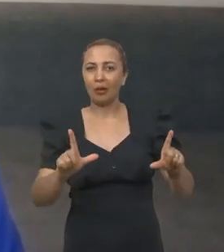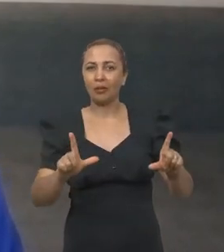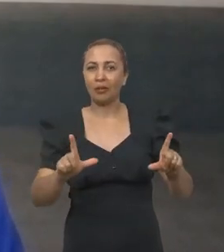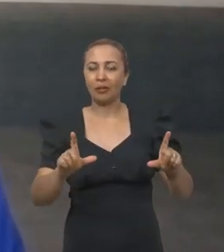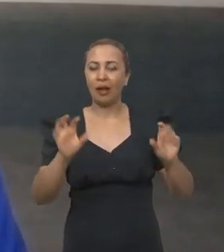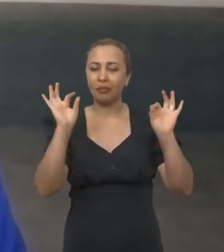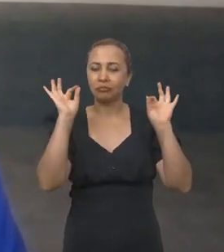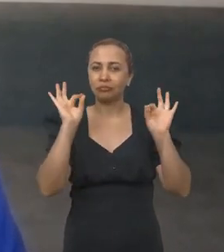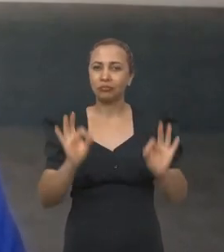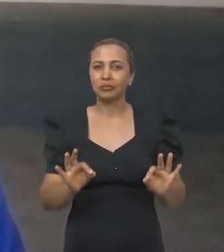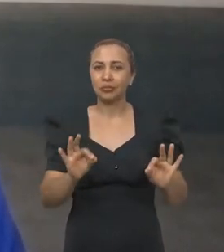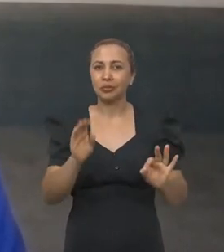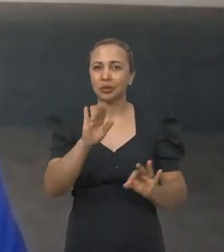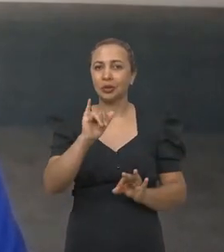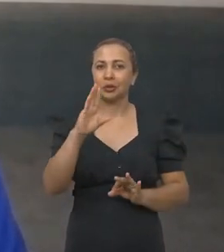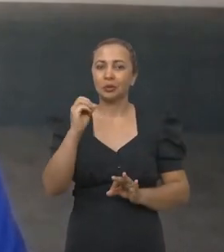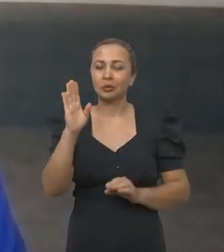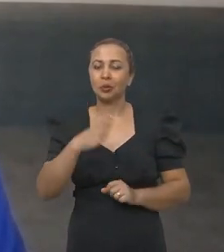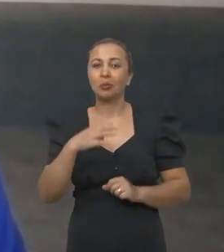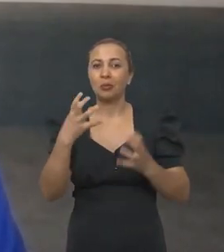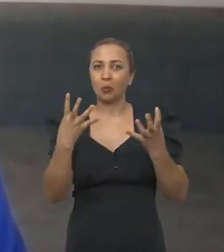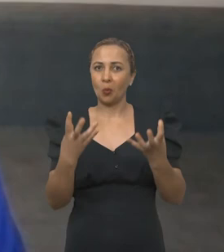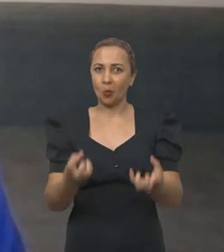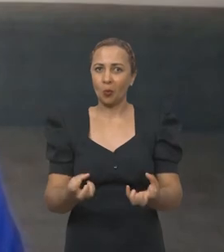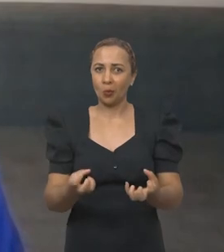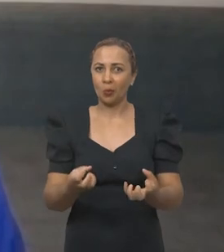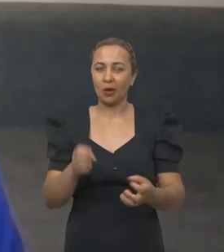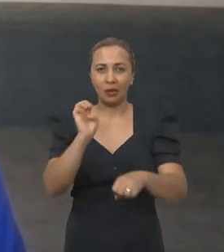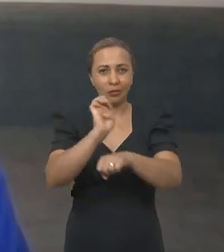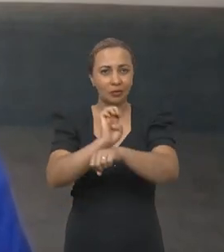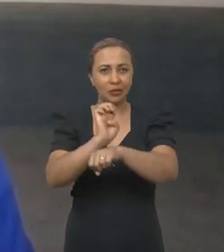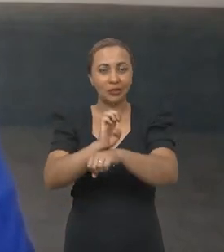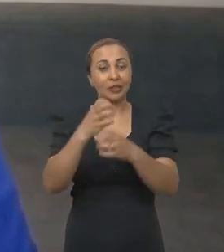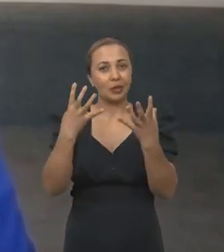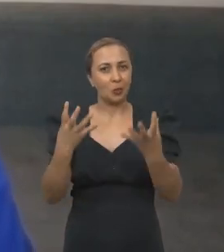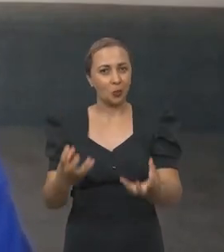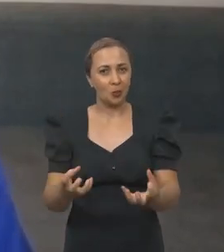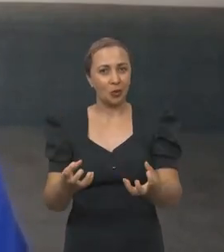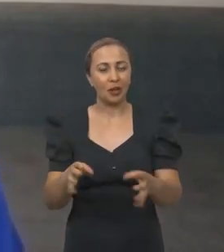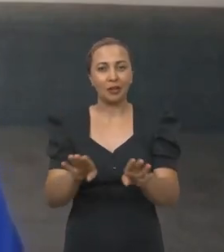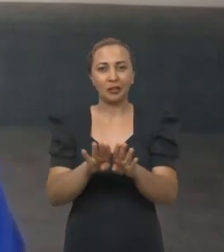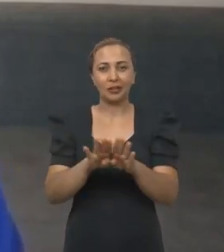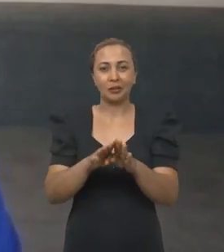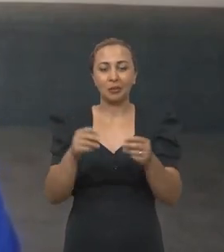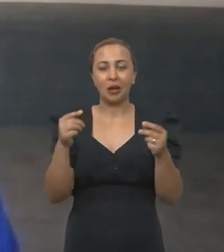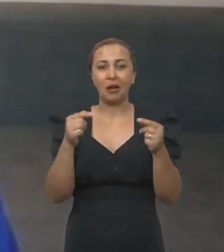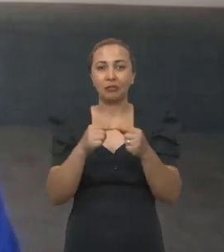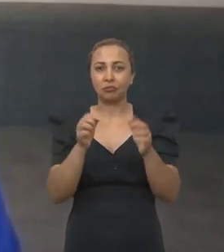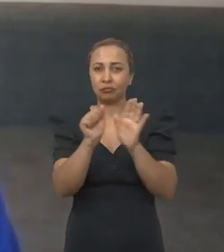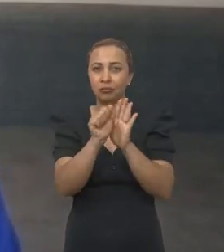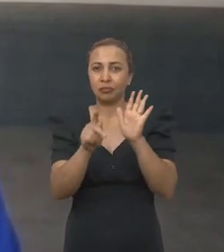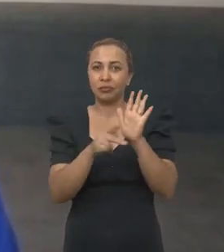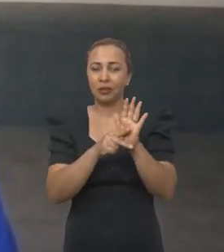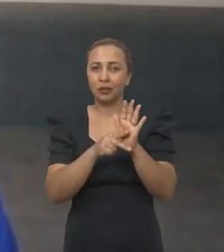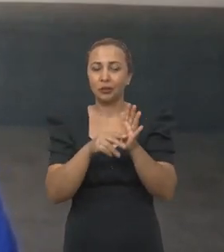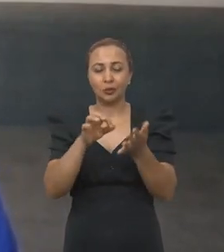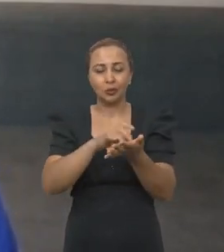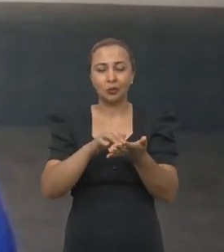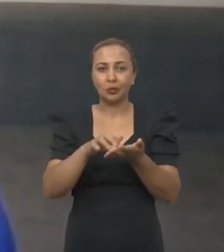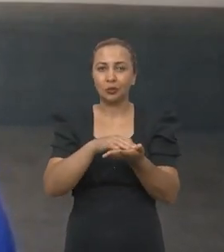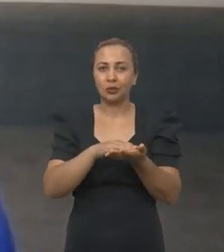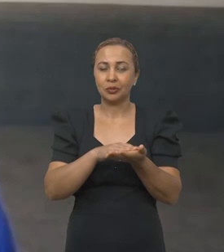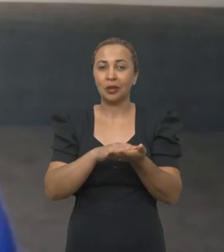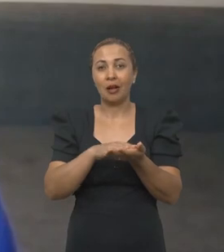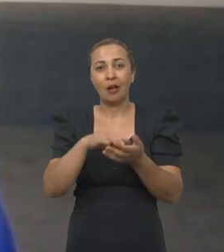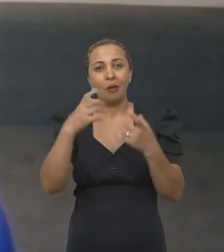no painel como esse exclusivo eu do bioma Caatinga do Estado Caatinga e também um aplicativo